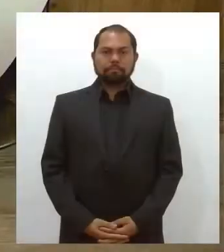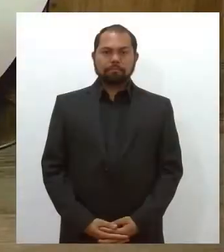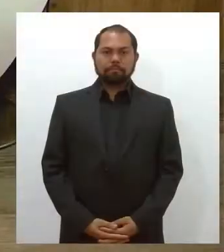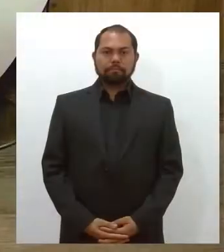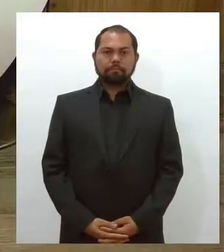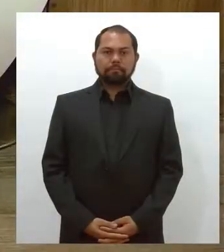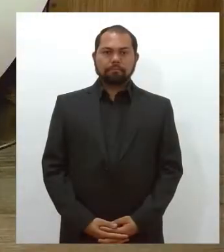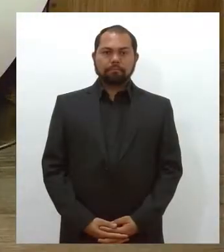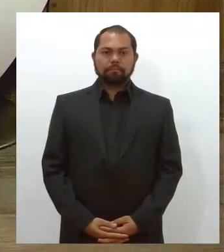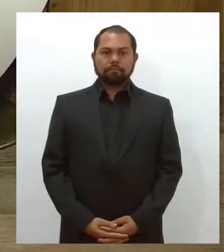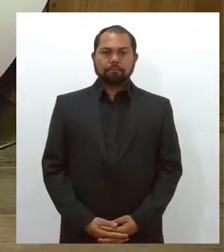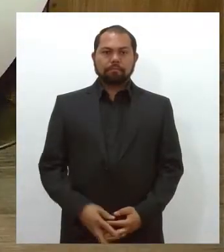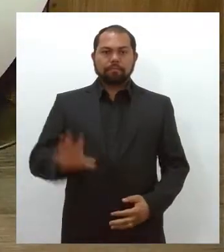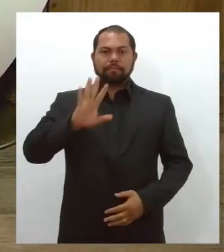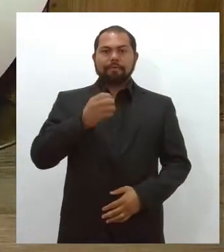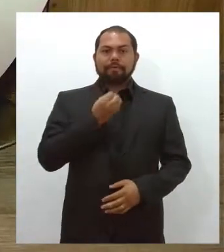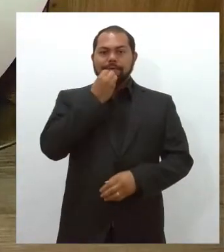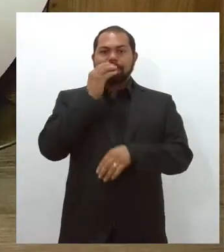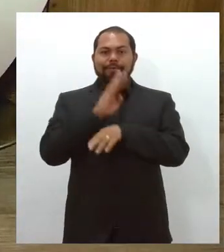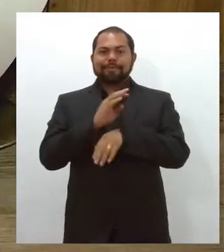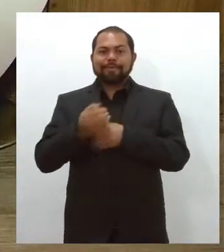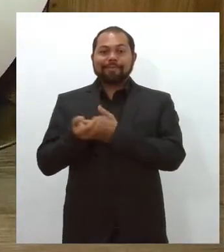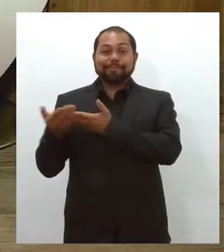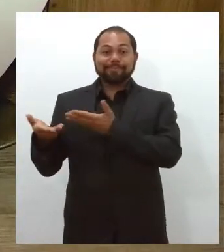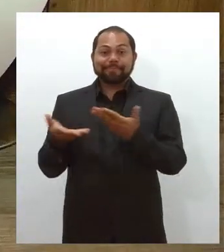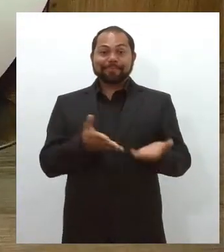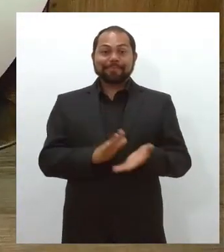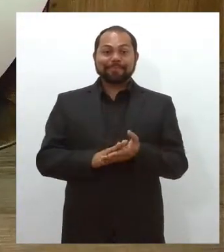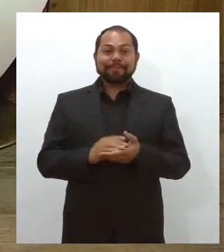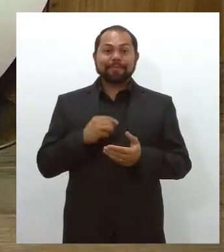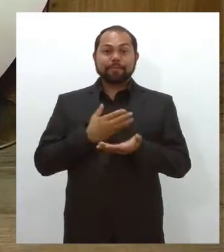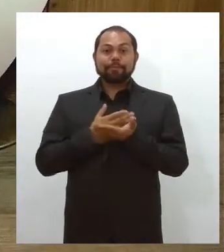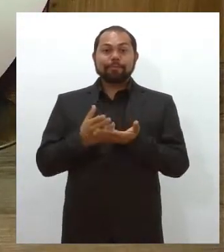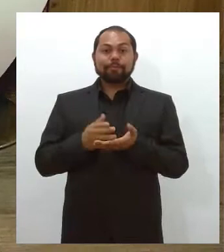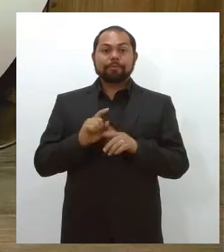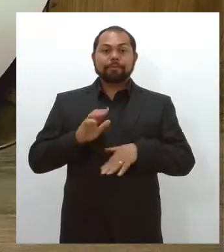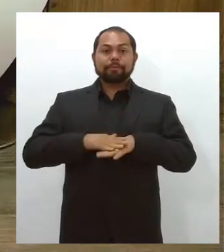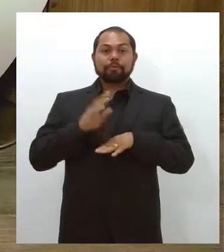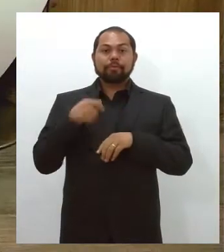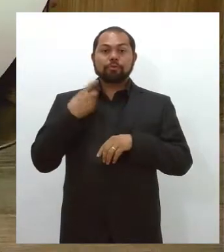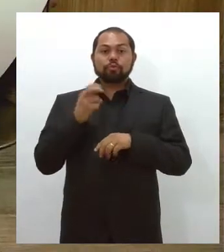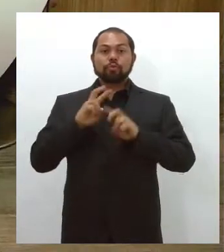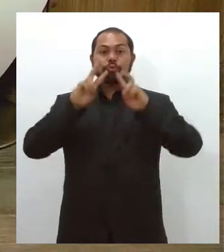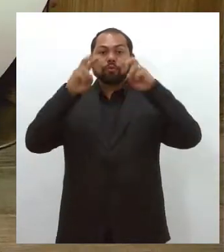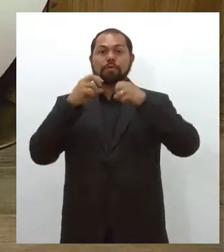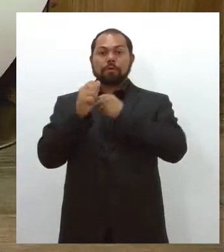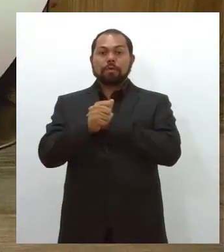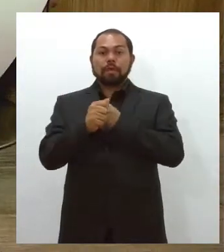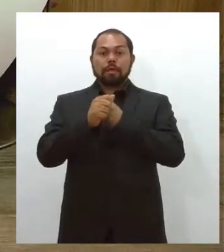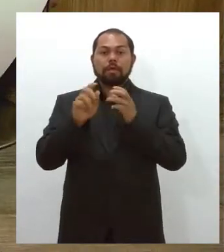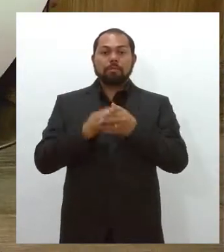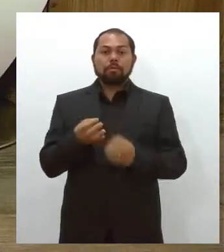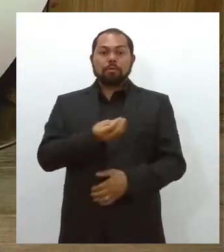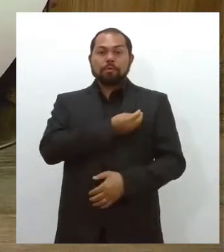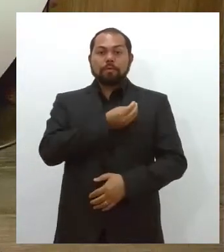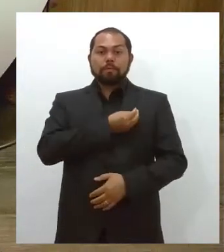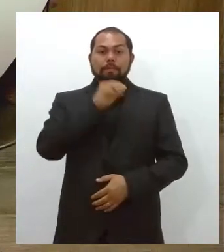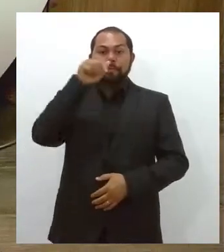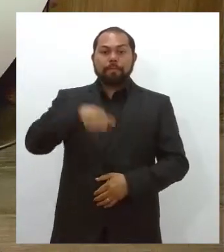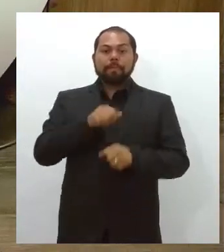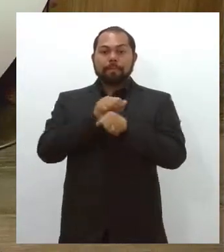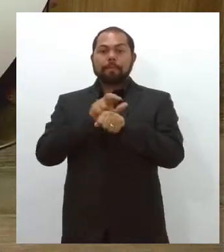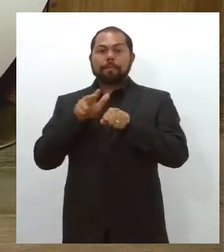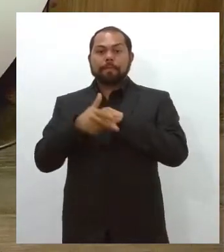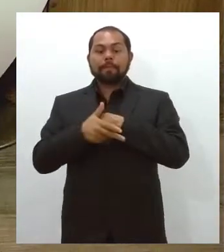Olá, boa tarde, seja muito bem-vindo. Estamos começando mais um programa Além da Pauta ao vivo aqui na sua TV Alese. A